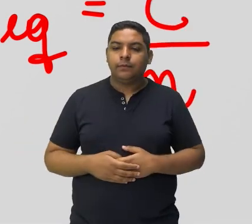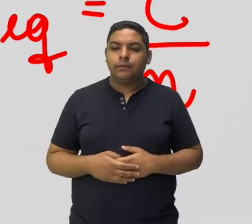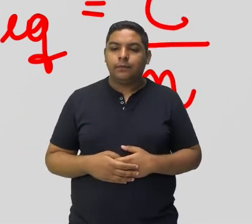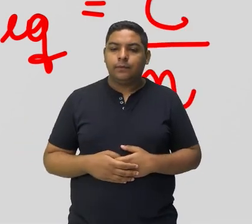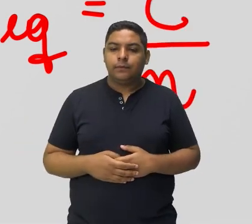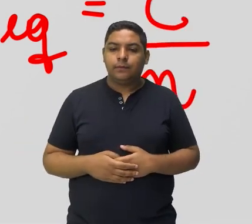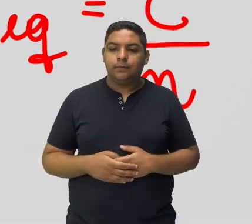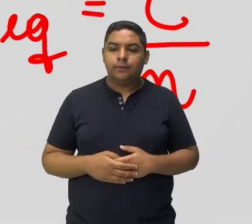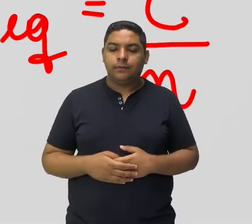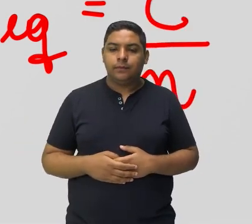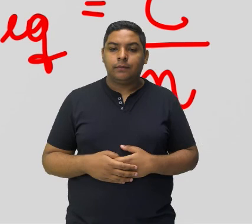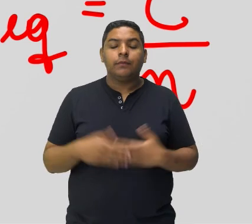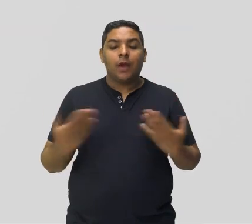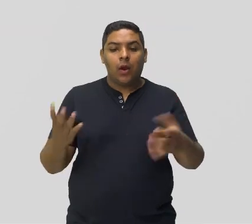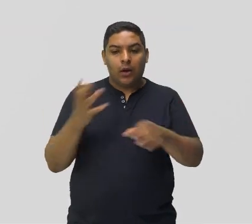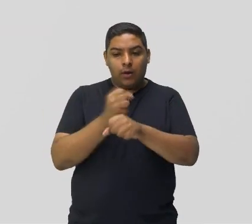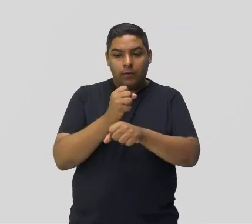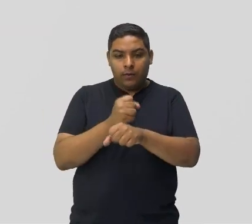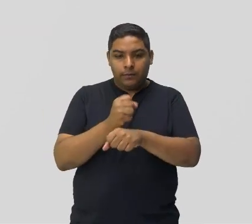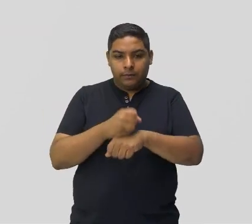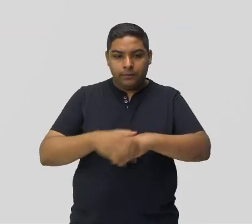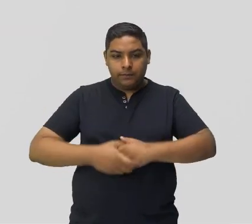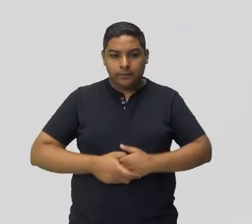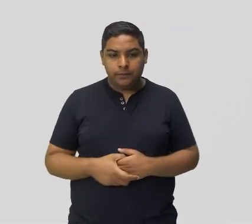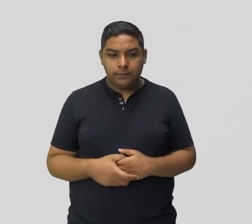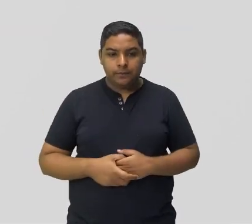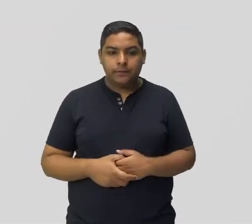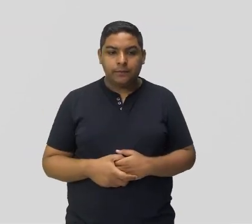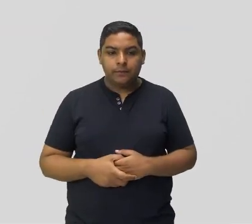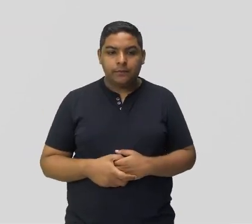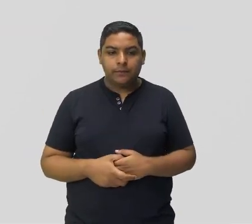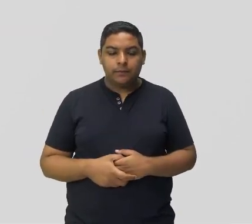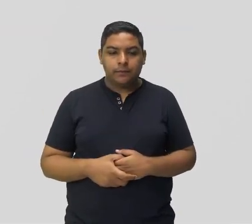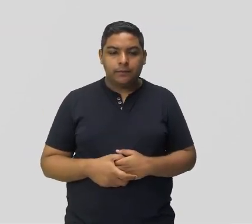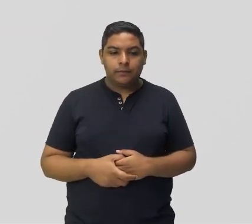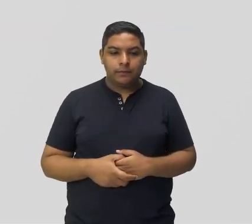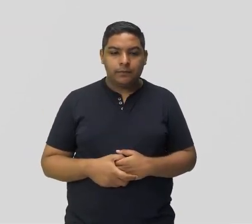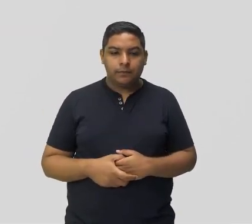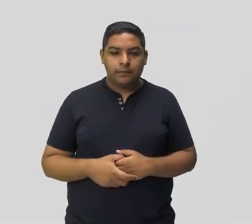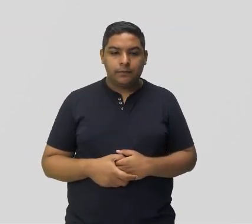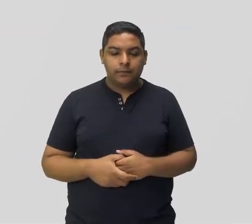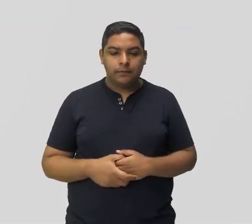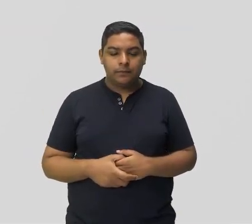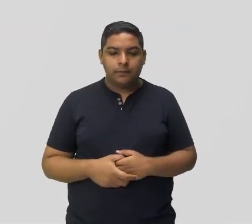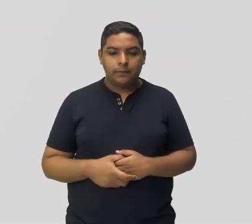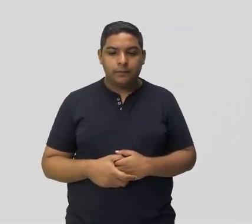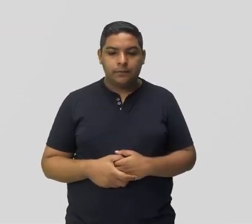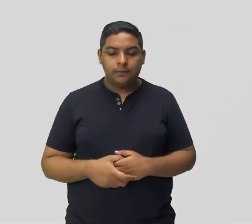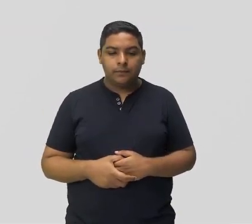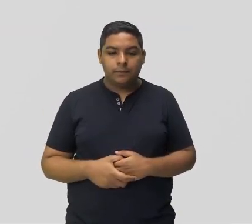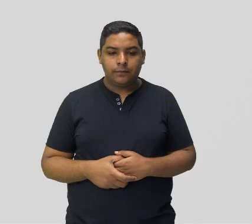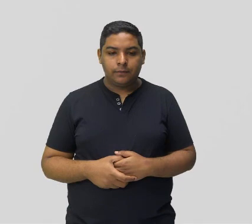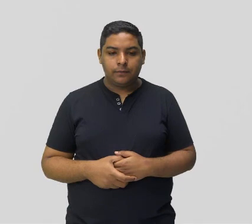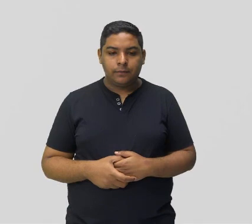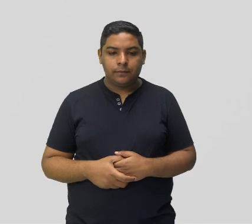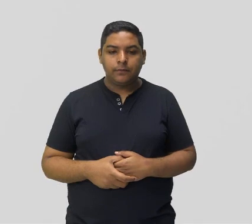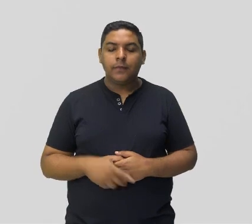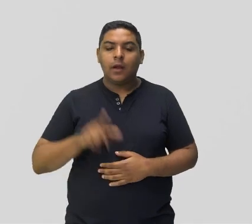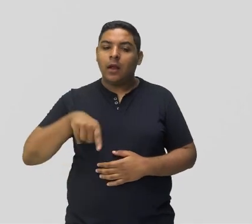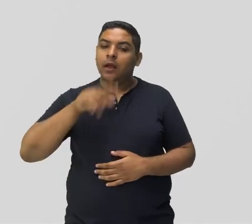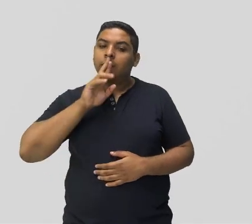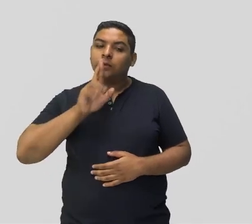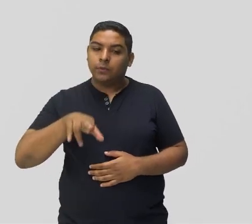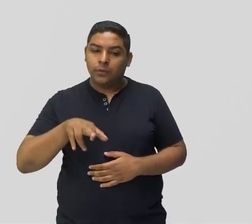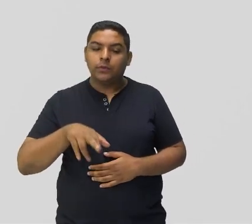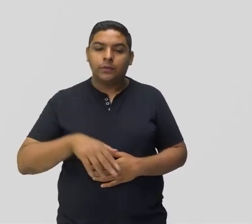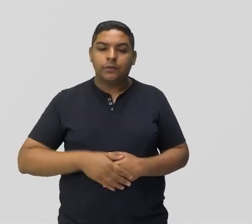é? Então, vamos lá calcular? Olha só, está aqui os nossos dados, tá certo? Aliás, a nossa resposta.